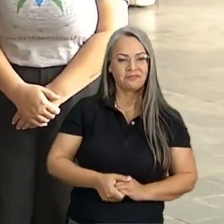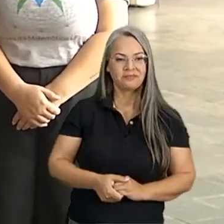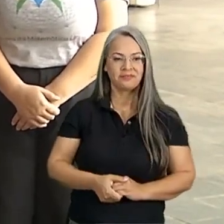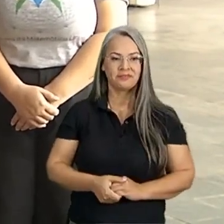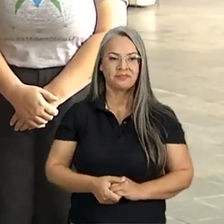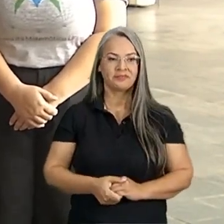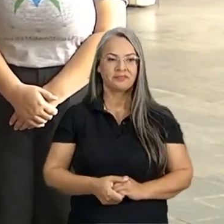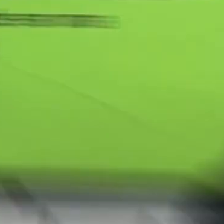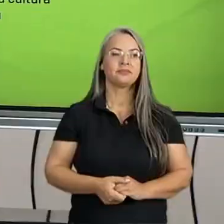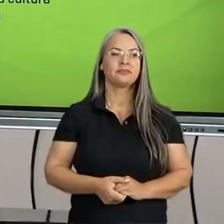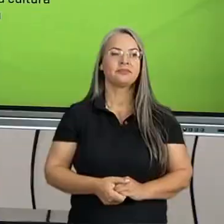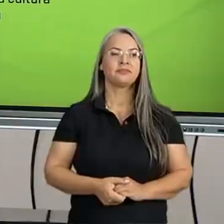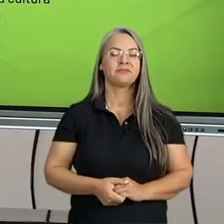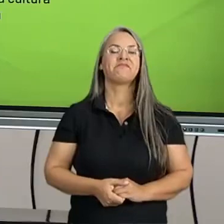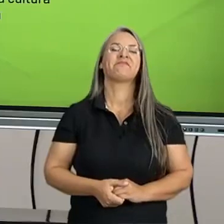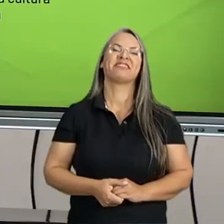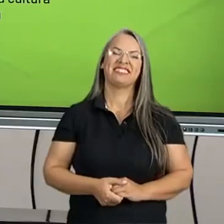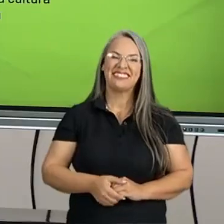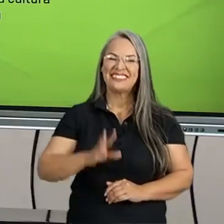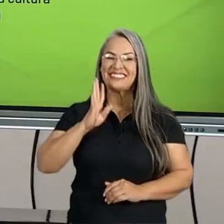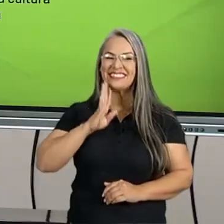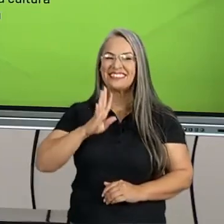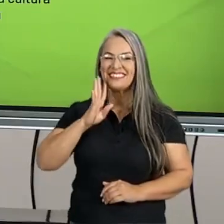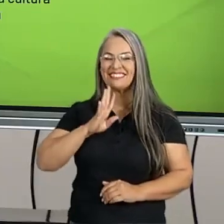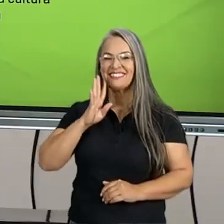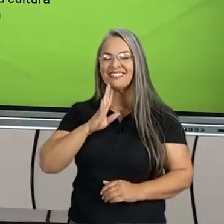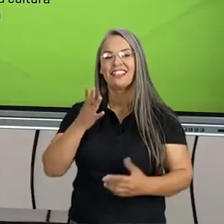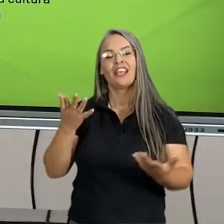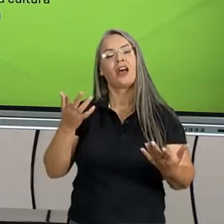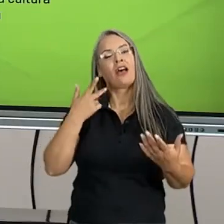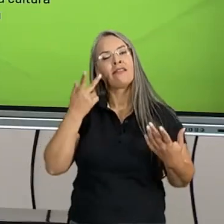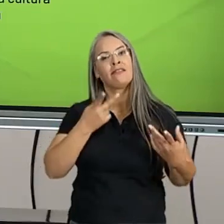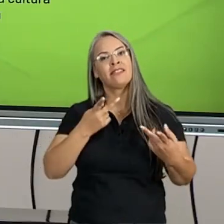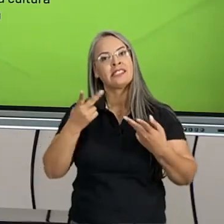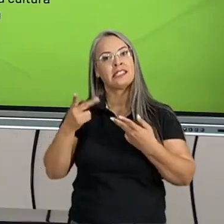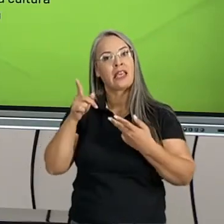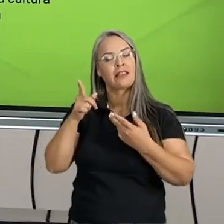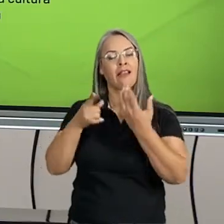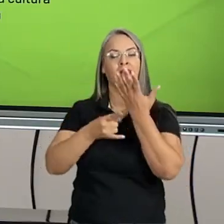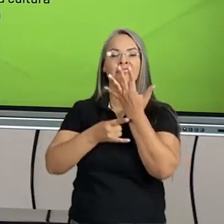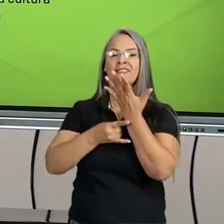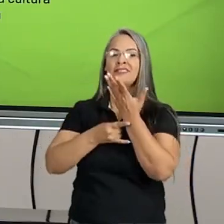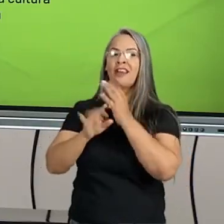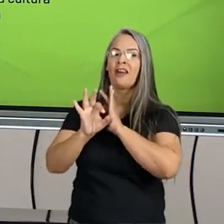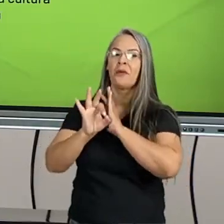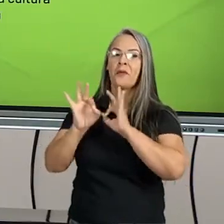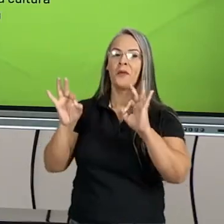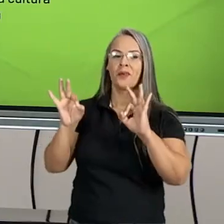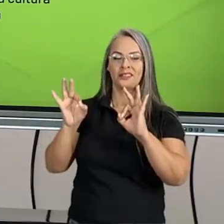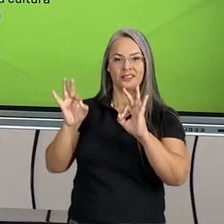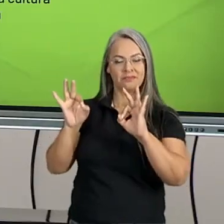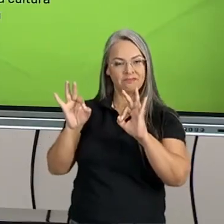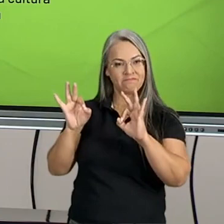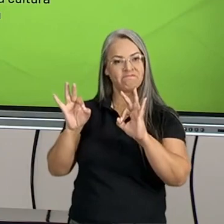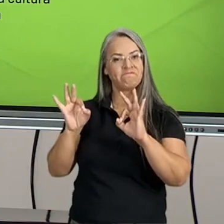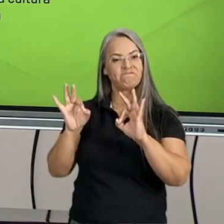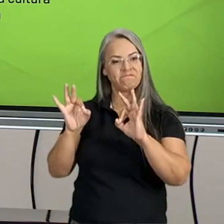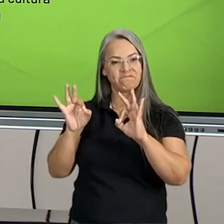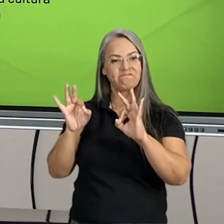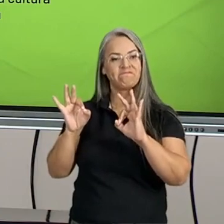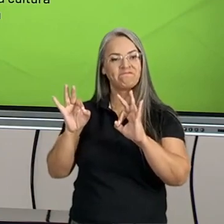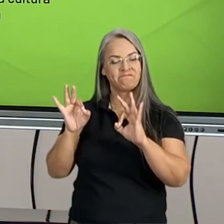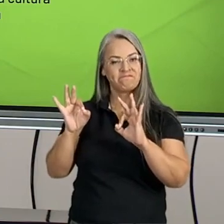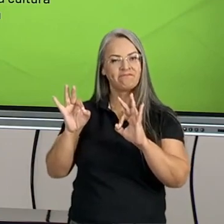liga Ficou muito legal né essa visita foi muito interessante lá pessoal porque deu para gente